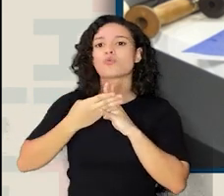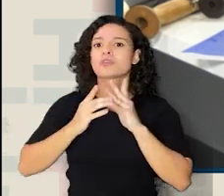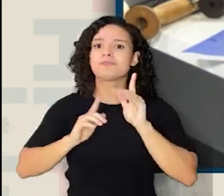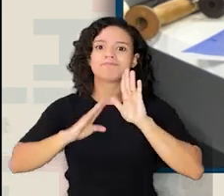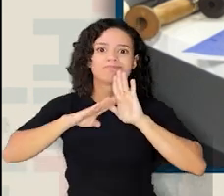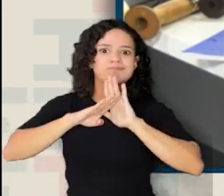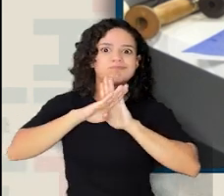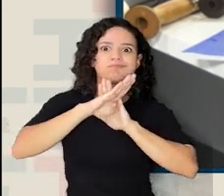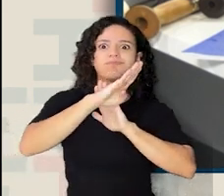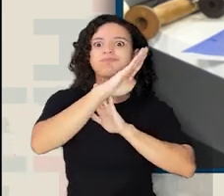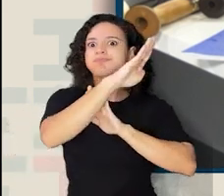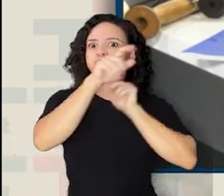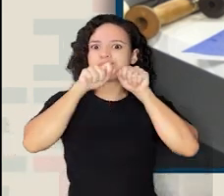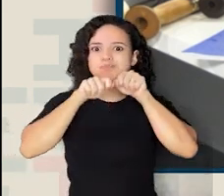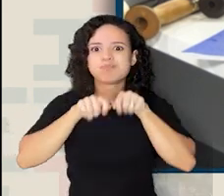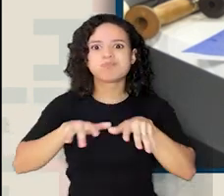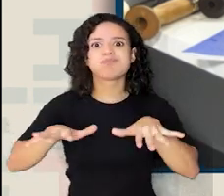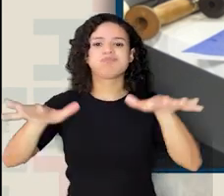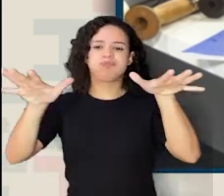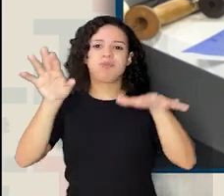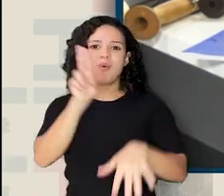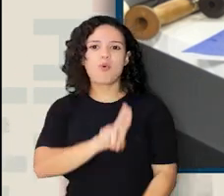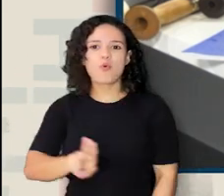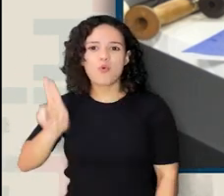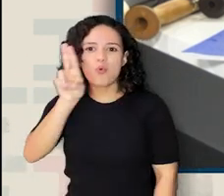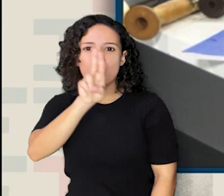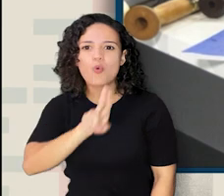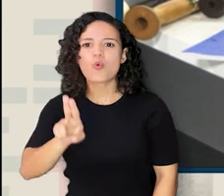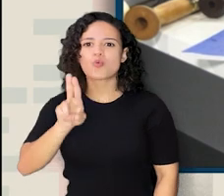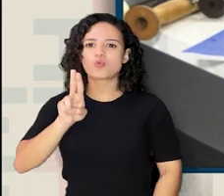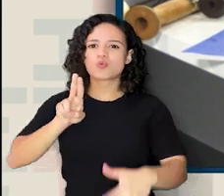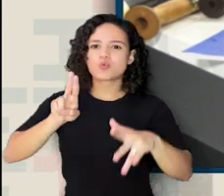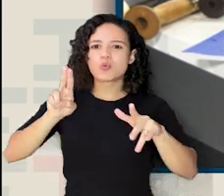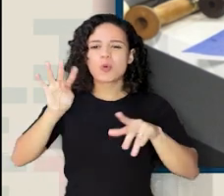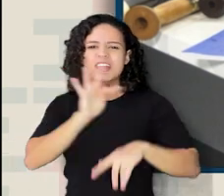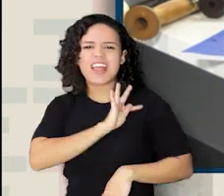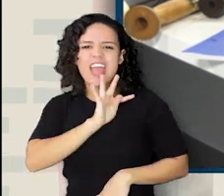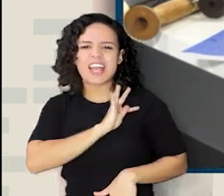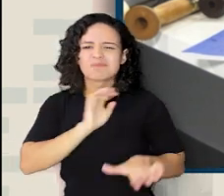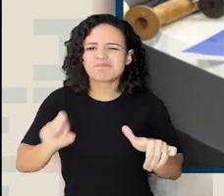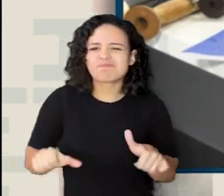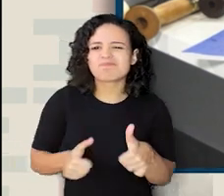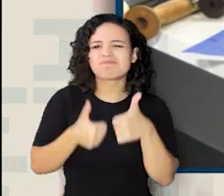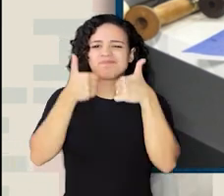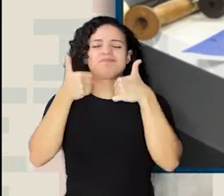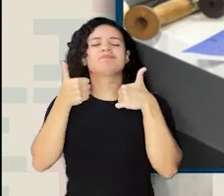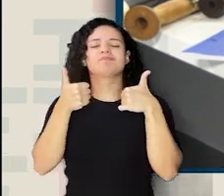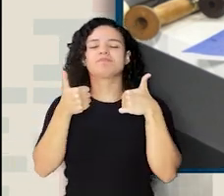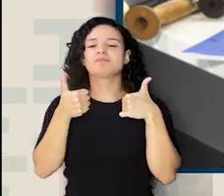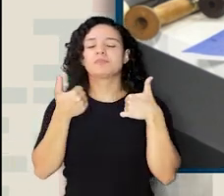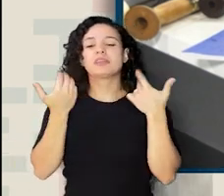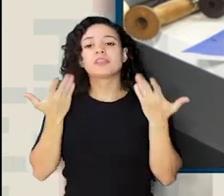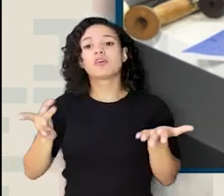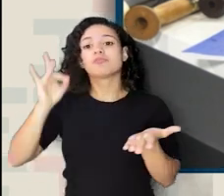Barroco, onde ela teve um ápice no seu repertório, na sua técnica,